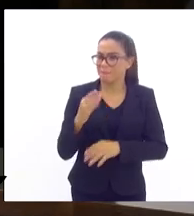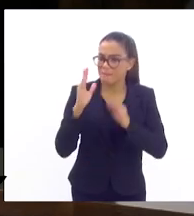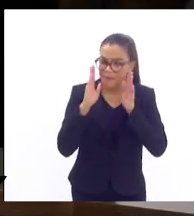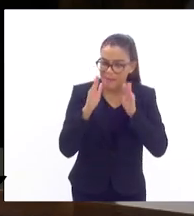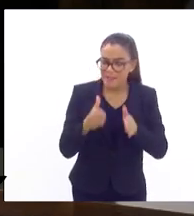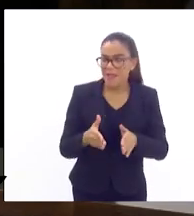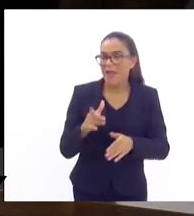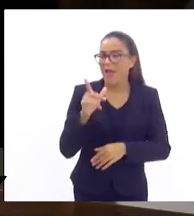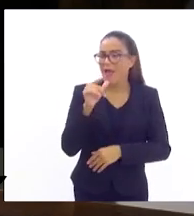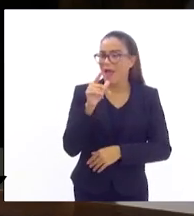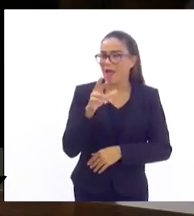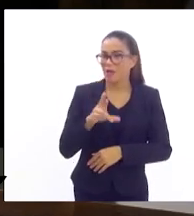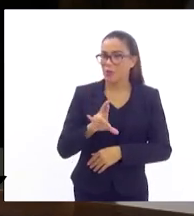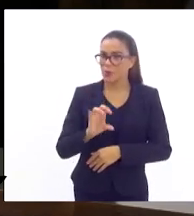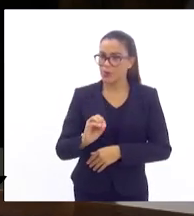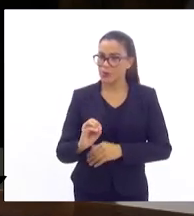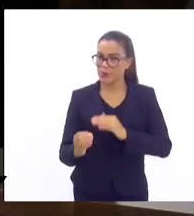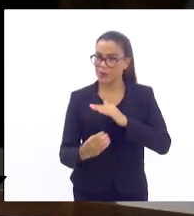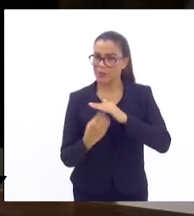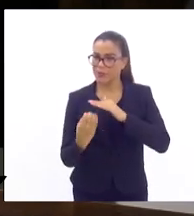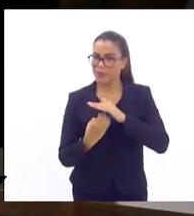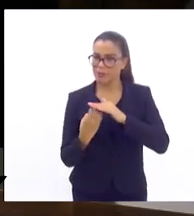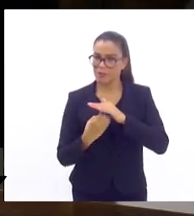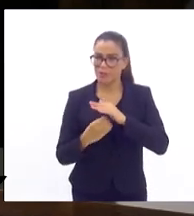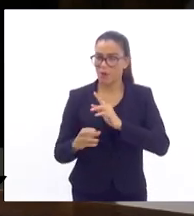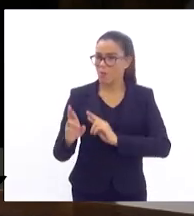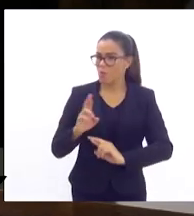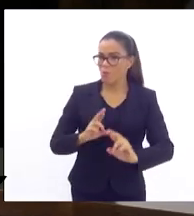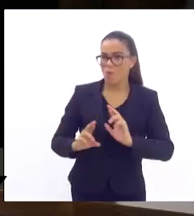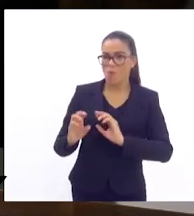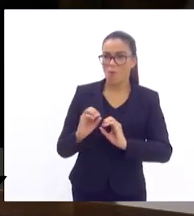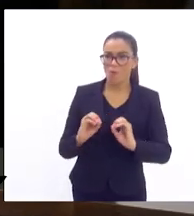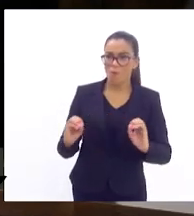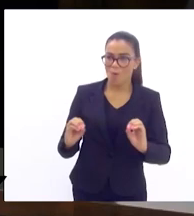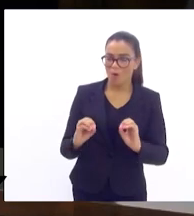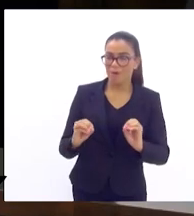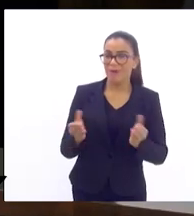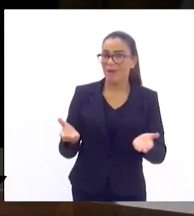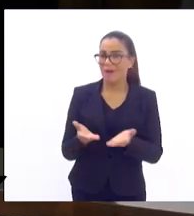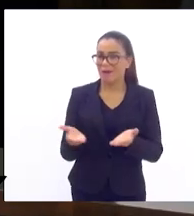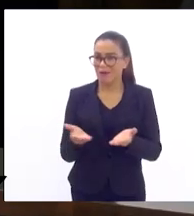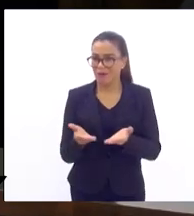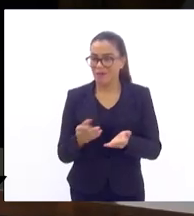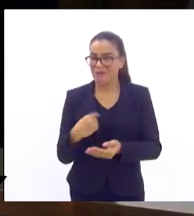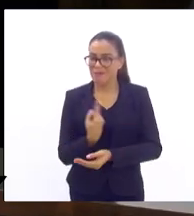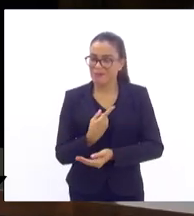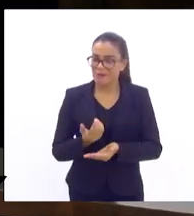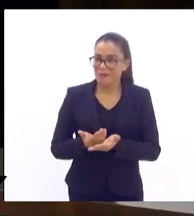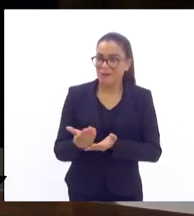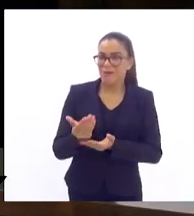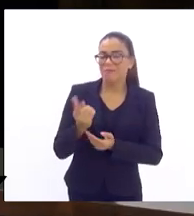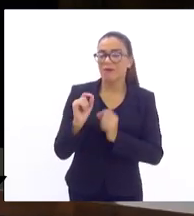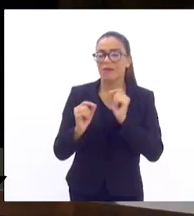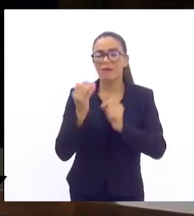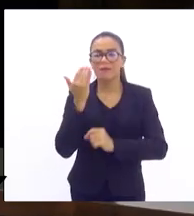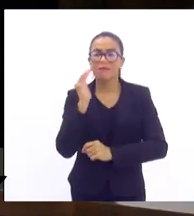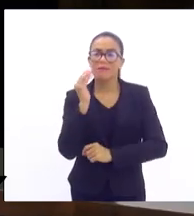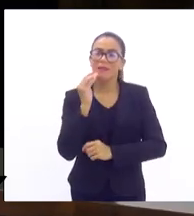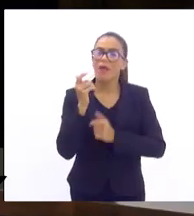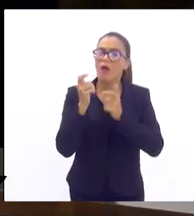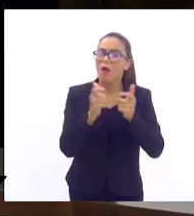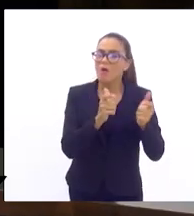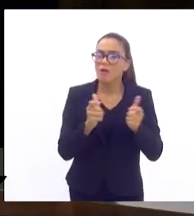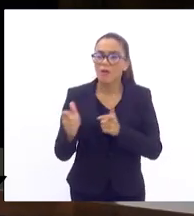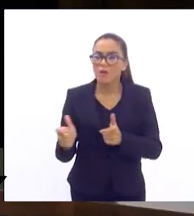especificamente a Águas do Rio, e nós recebemos respostas, e agora a gente começa a entender aonde estão os problemas